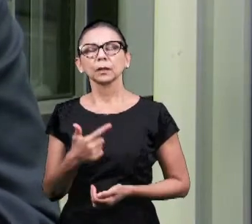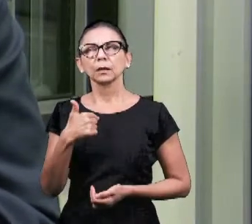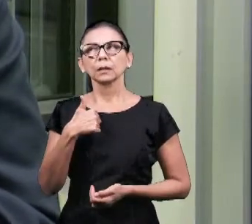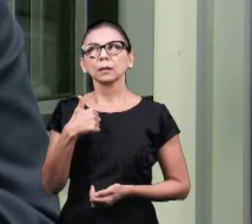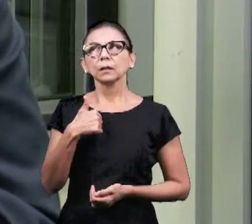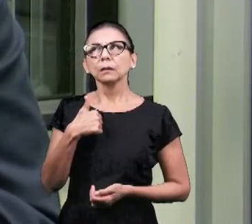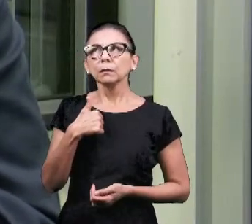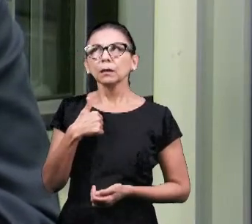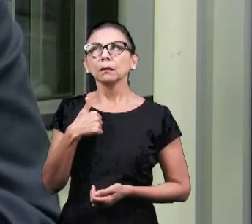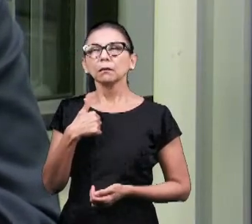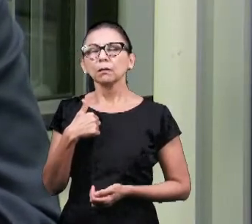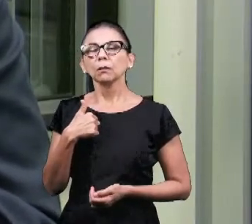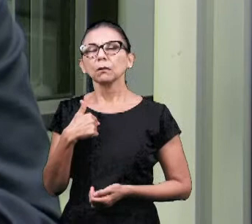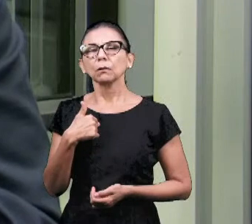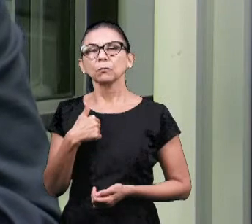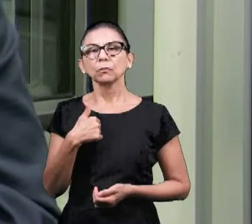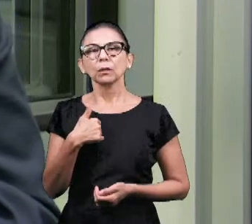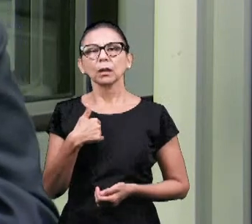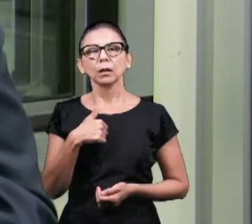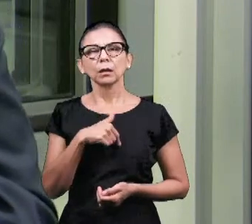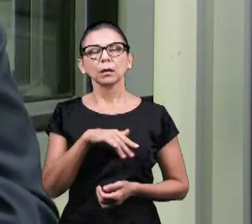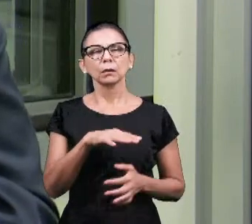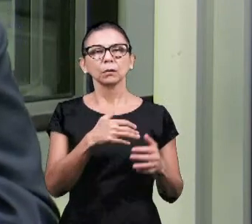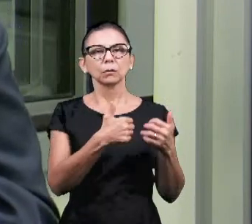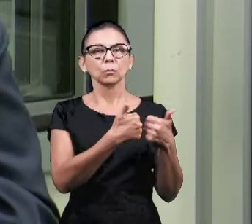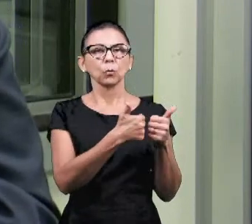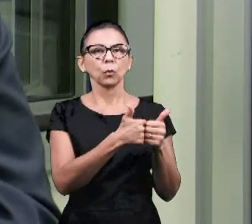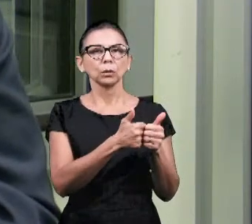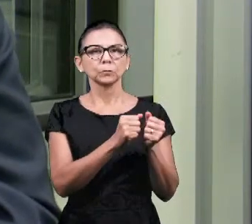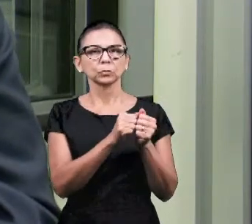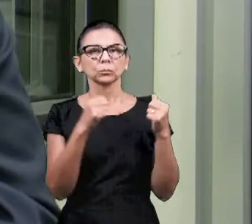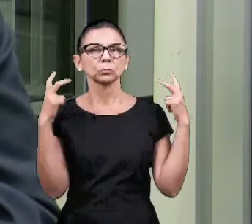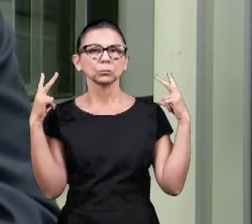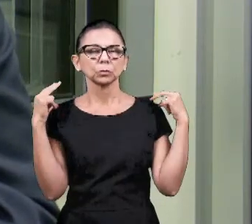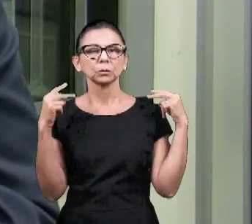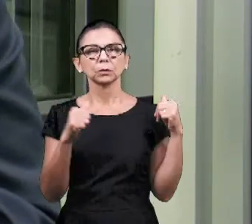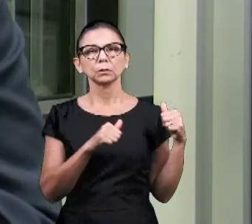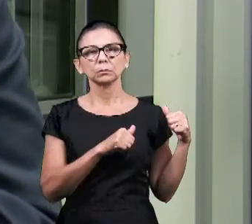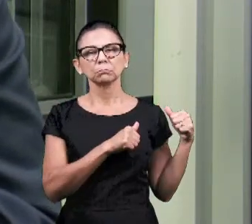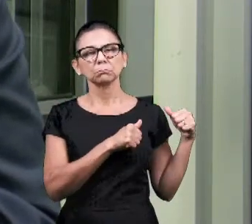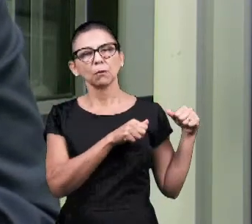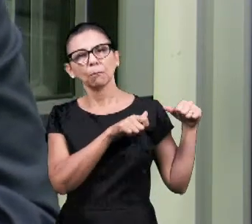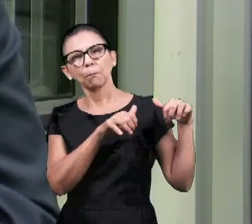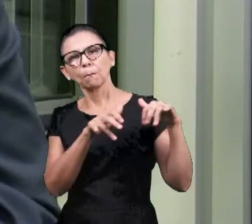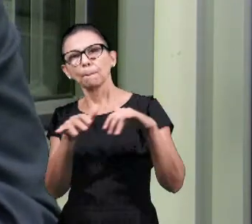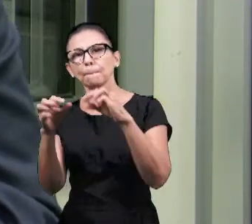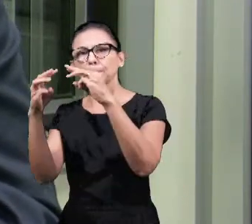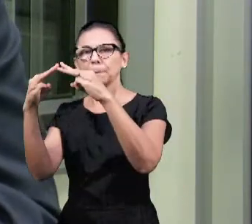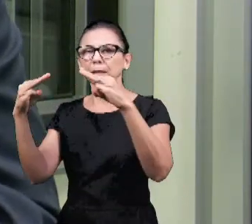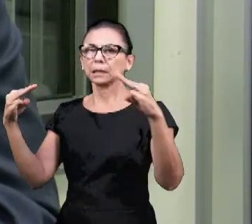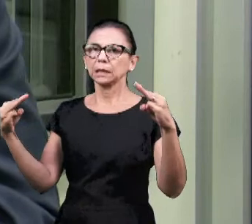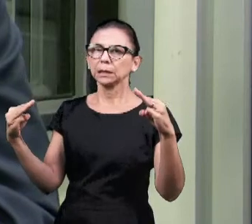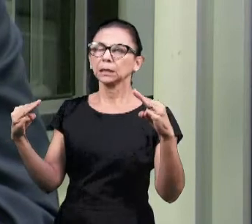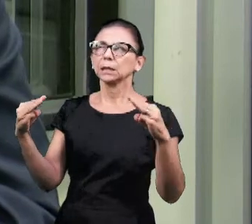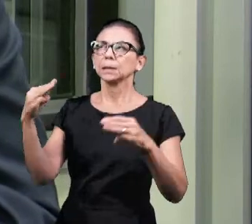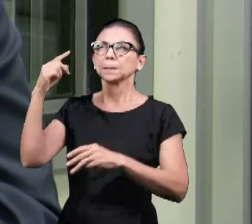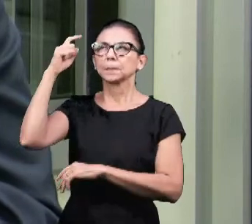esse sonho e eu tive a certeza, o Senhor vai me dar uma bênção nessa vigília. Acredito que